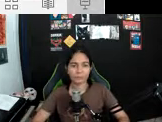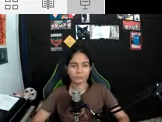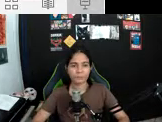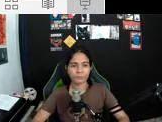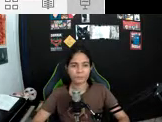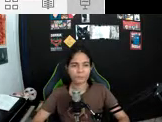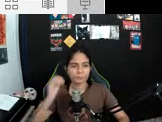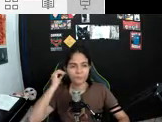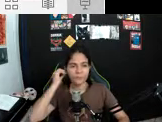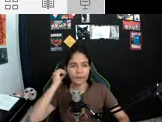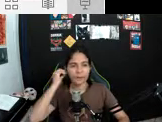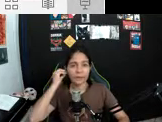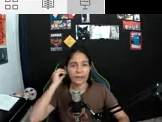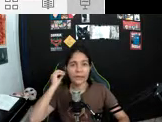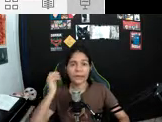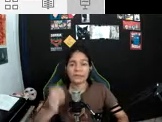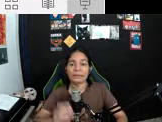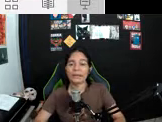óbito.